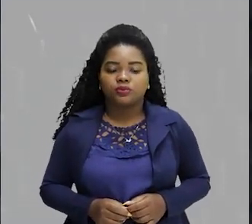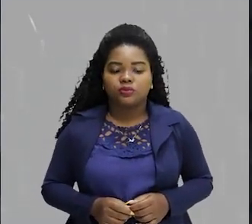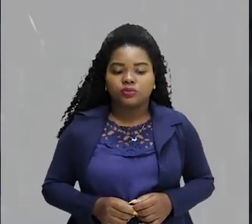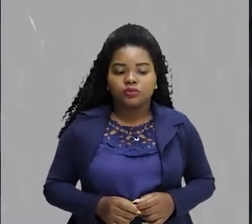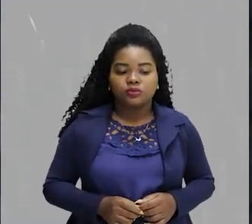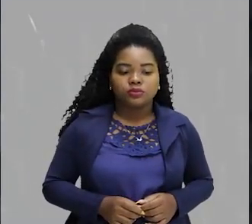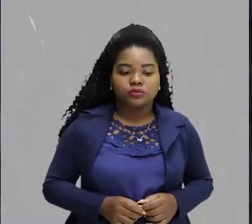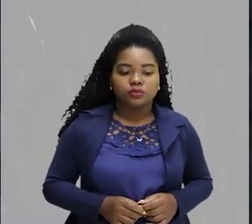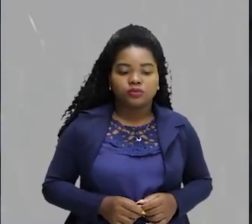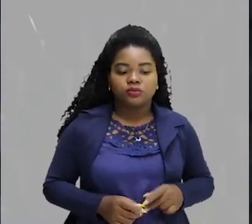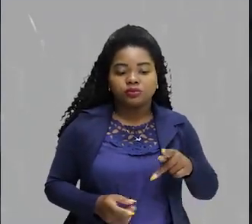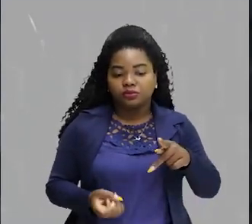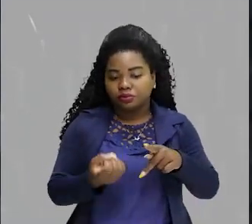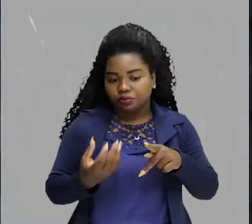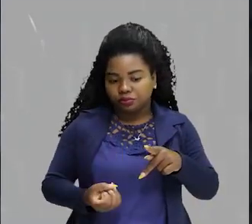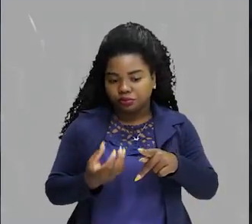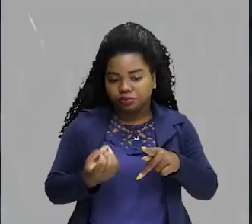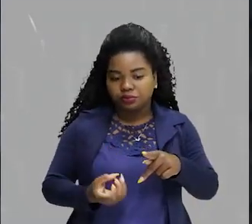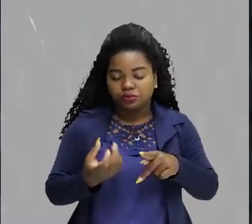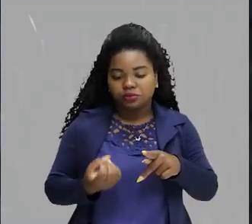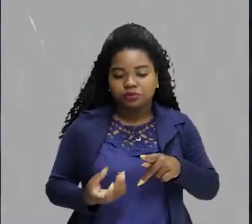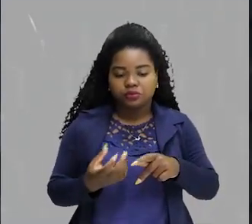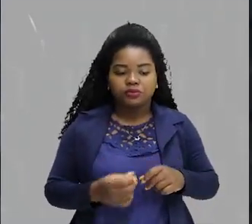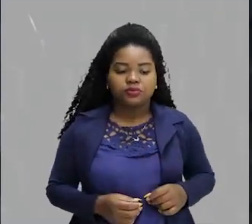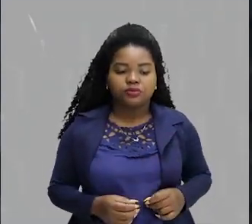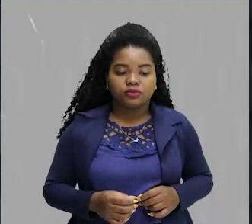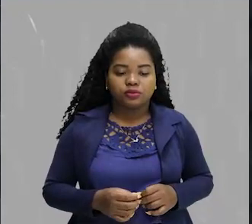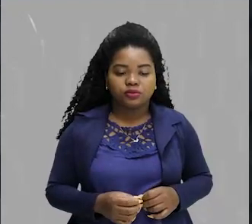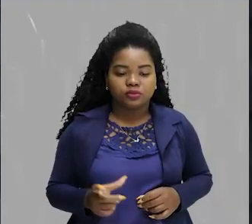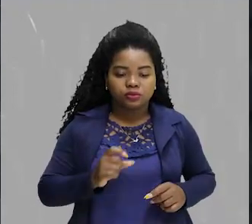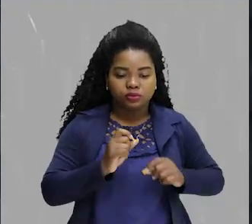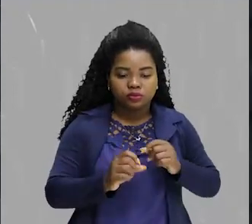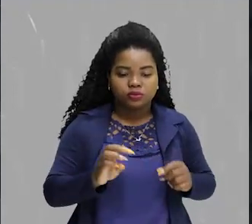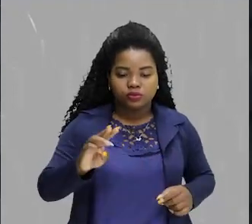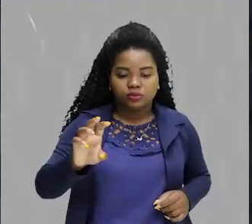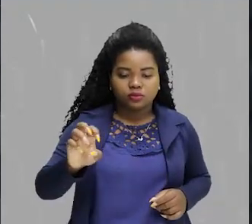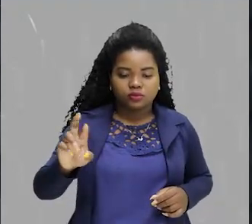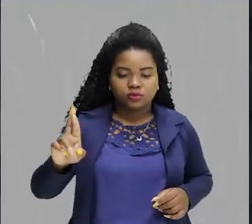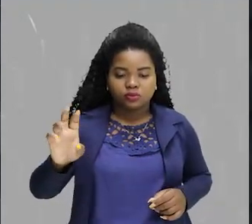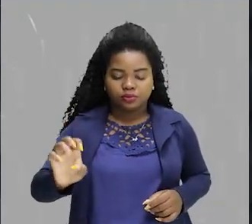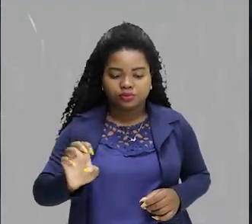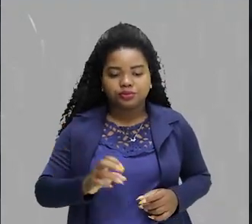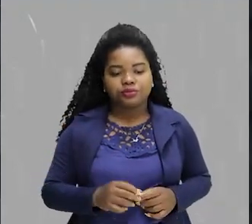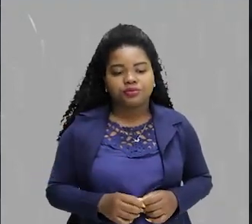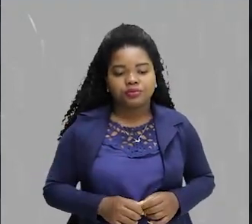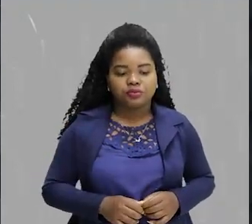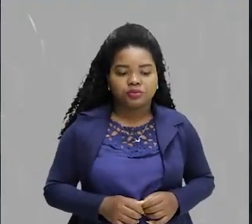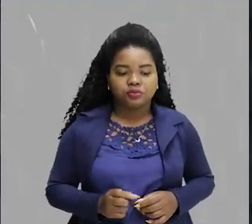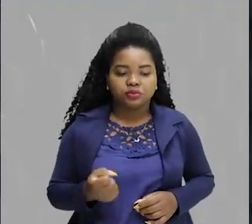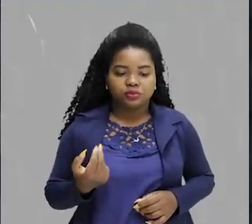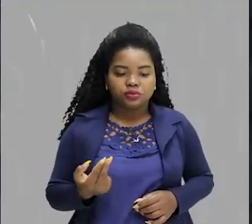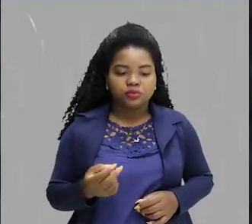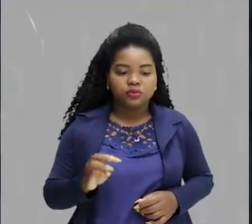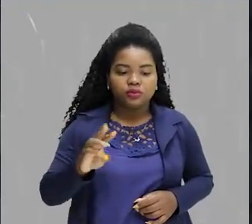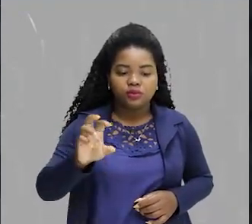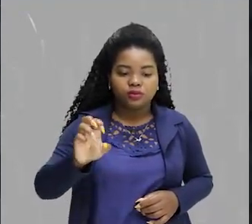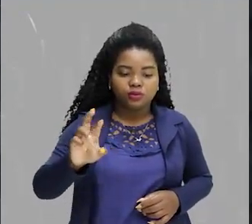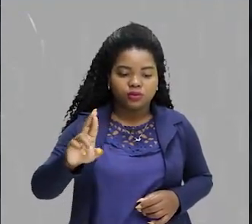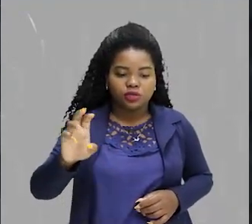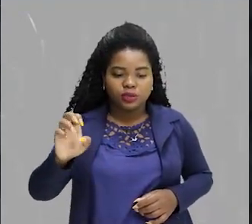do plural, quando é mais de uma pessoa no sujeito, eu tenho were ou a forma negativa were